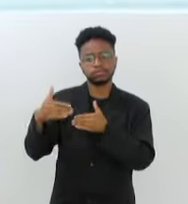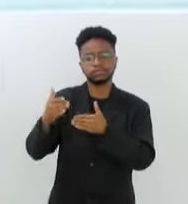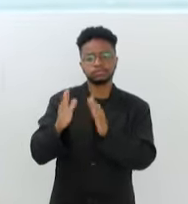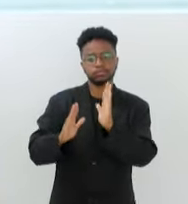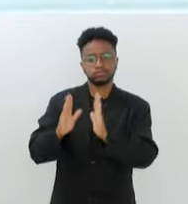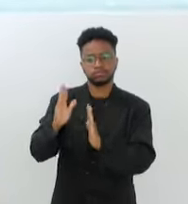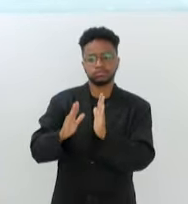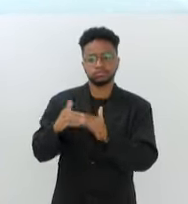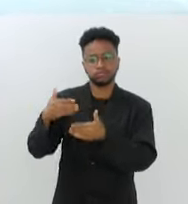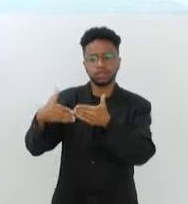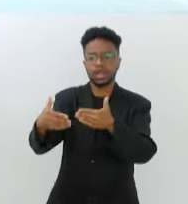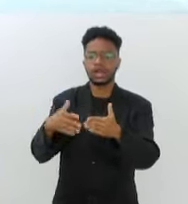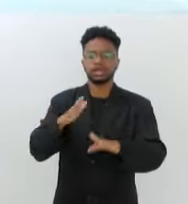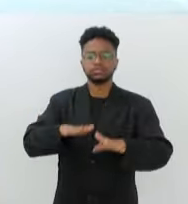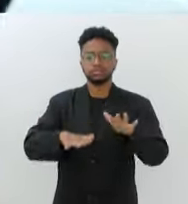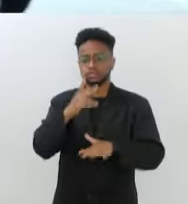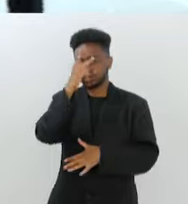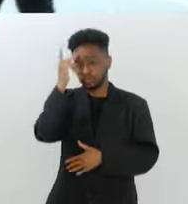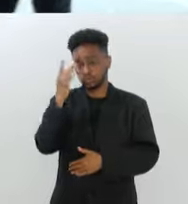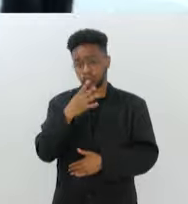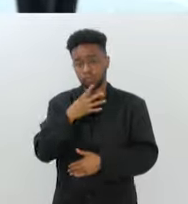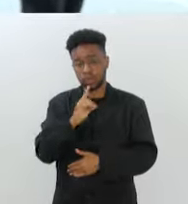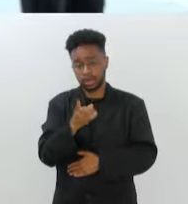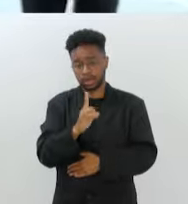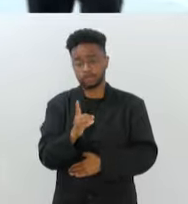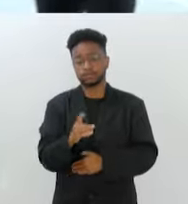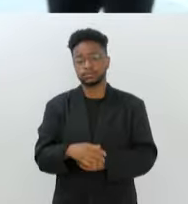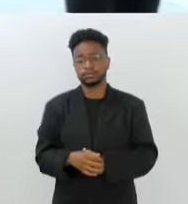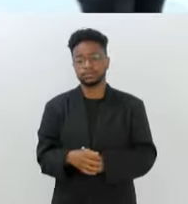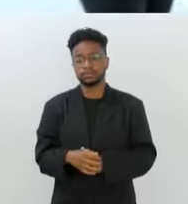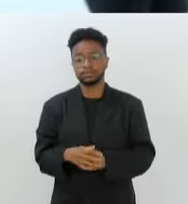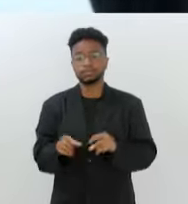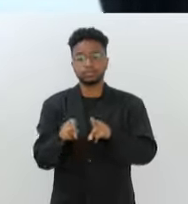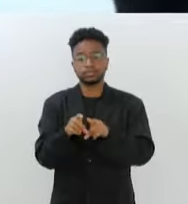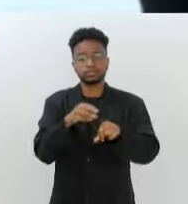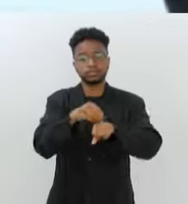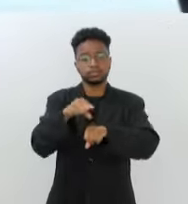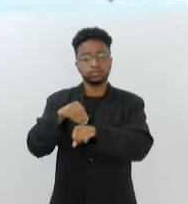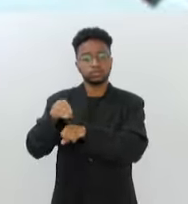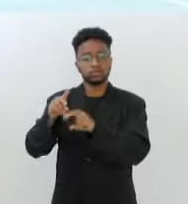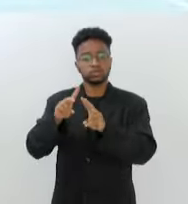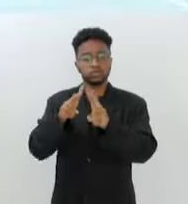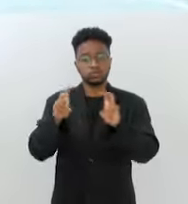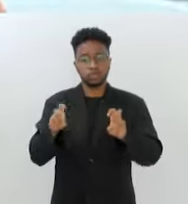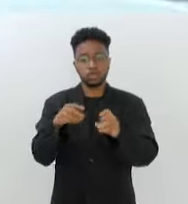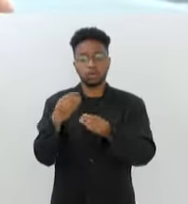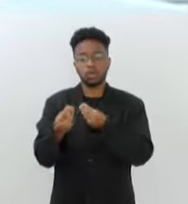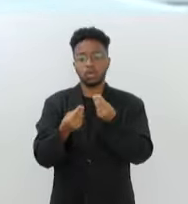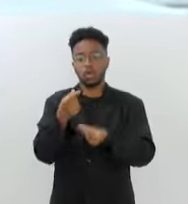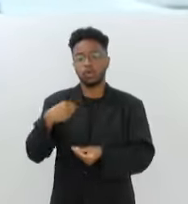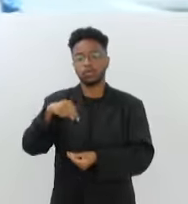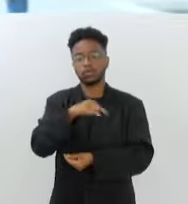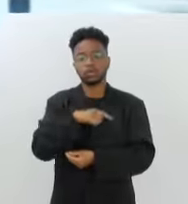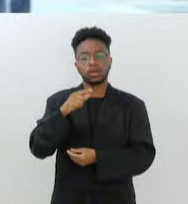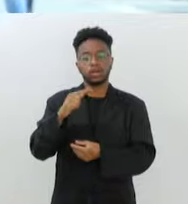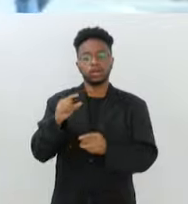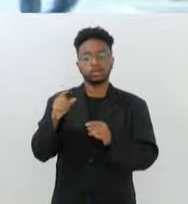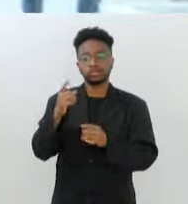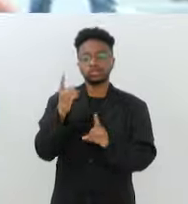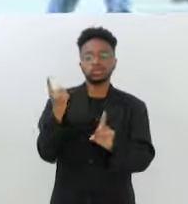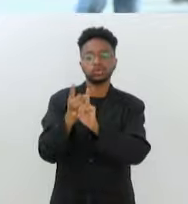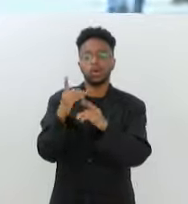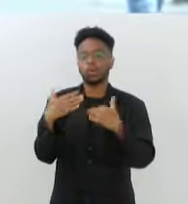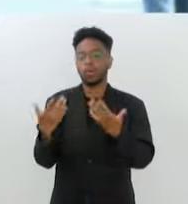pessoas muitas vezes desconhecidas, que não conhecem, trazem para o mercado, falando também sobre como que você define o seu perfil, como eu falei, o